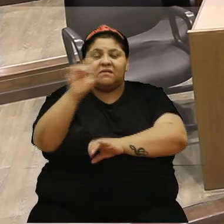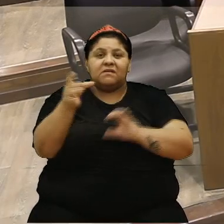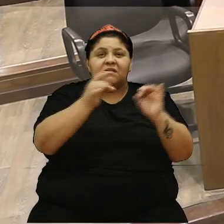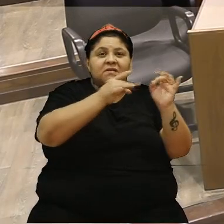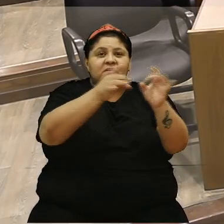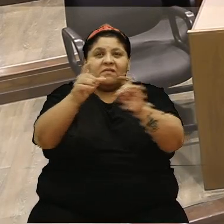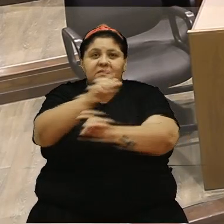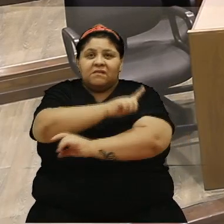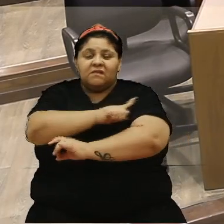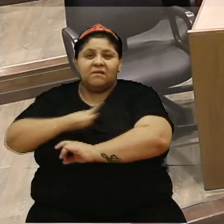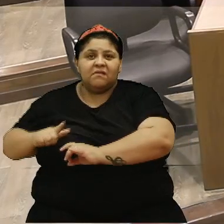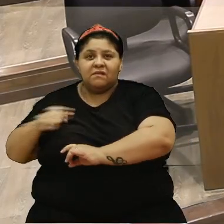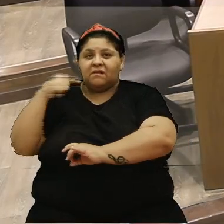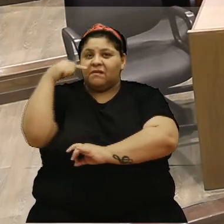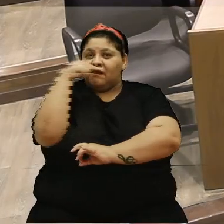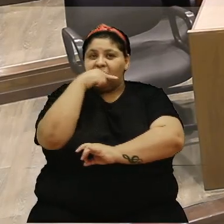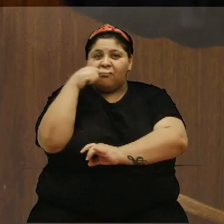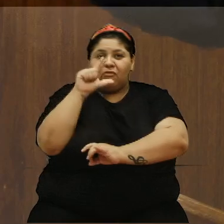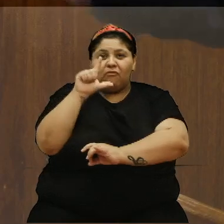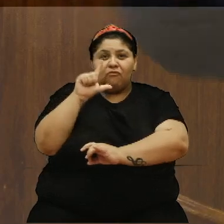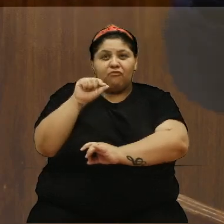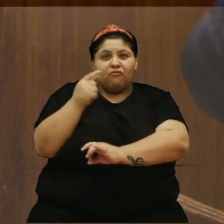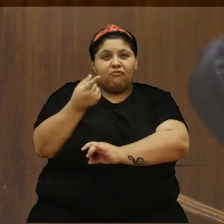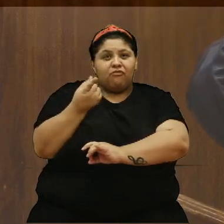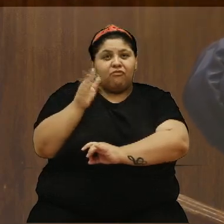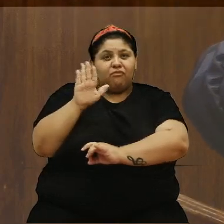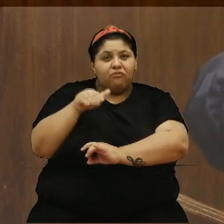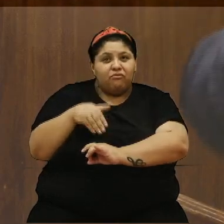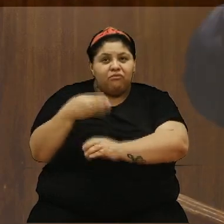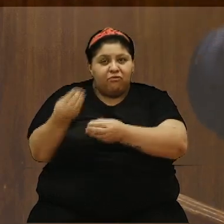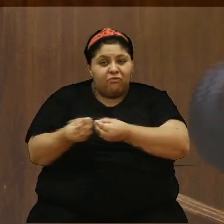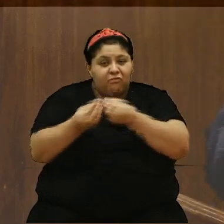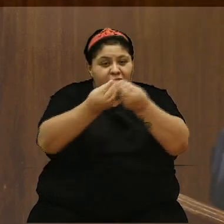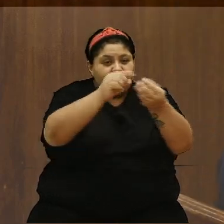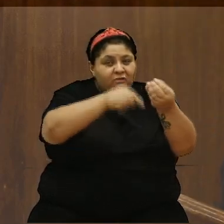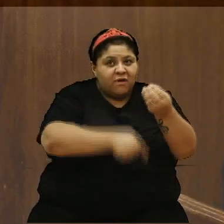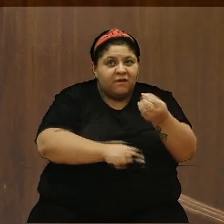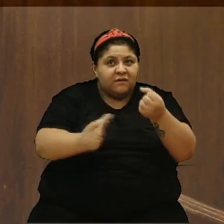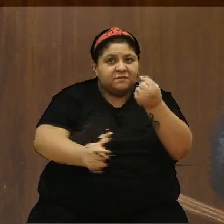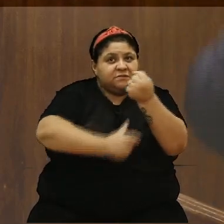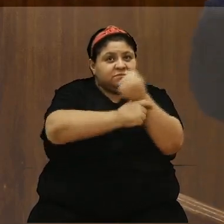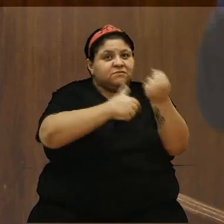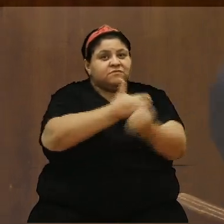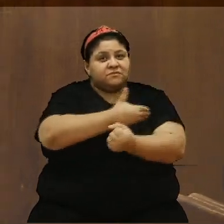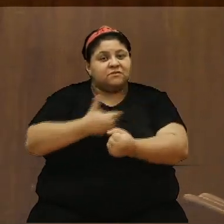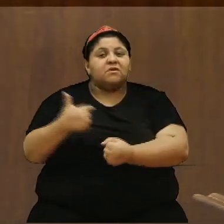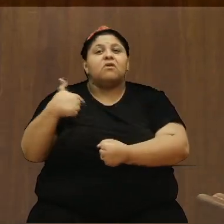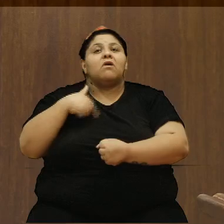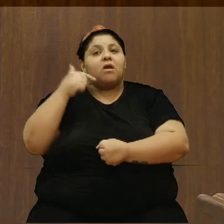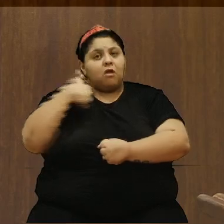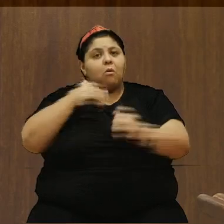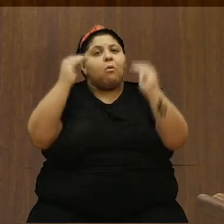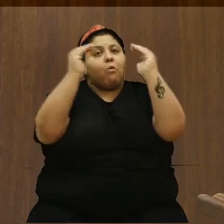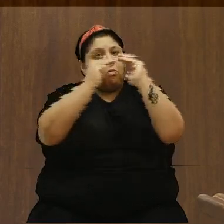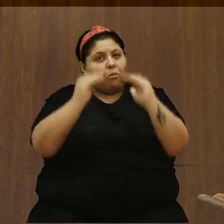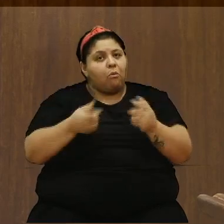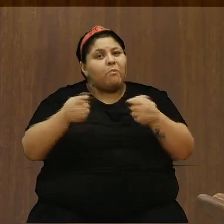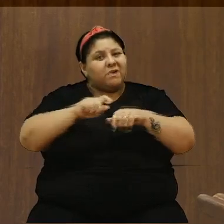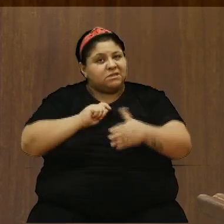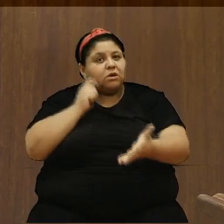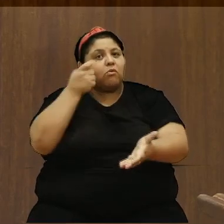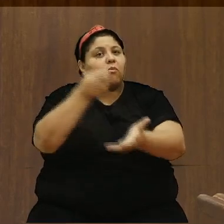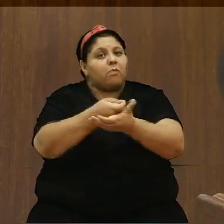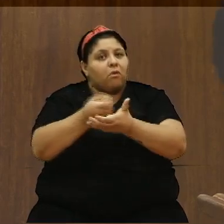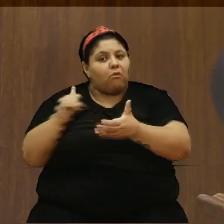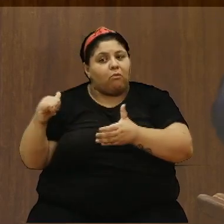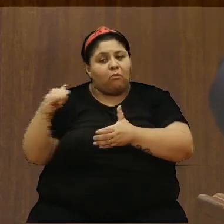governador Sartori a preço de banana e entregados ao Fundo da Segurança Pública. Eu concordo com o senhor, nós precisamos comprar, precisamos ter as